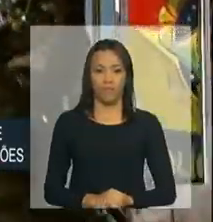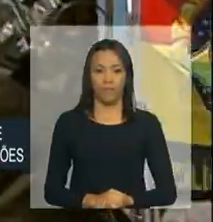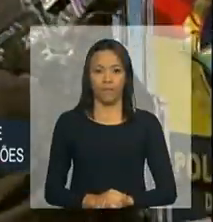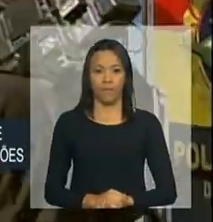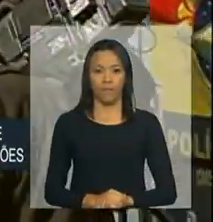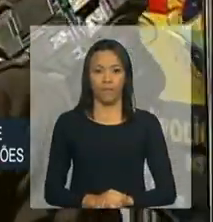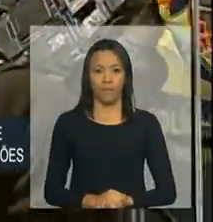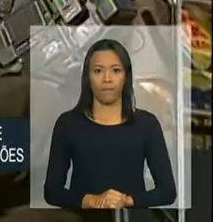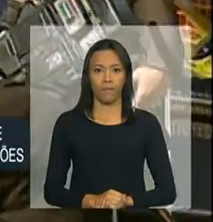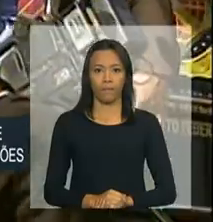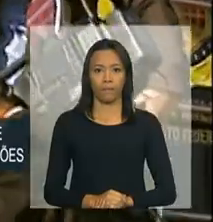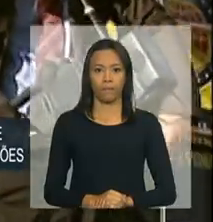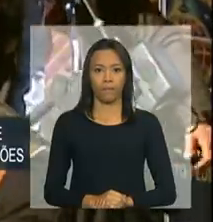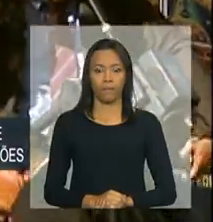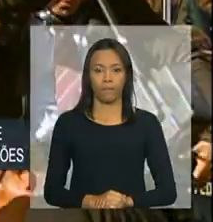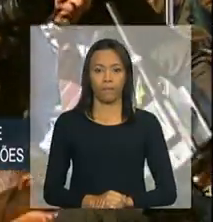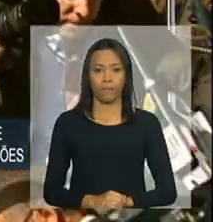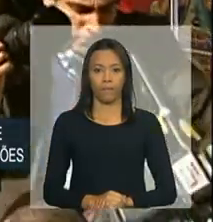Brasília